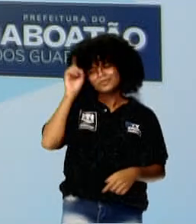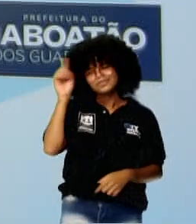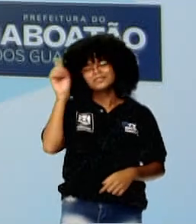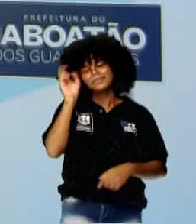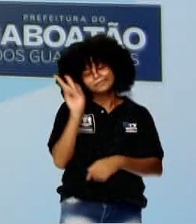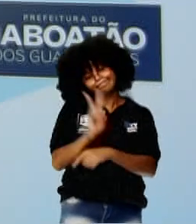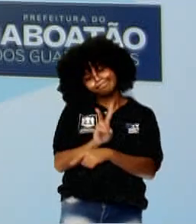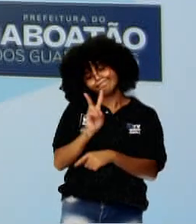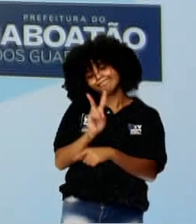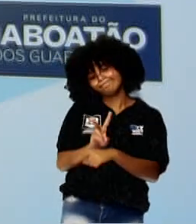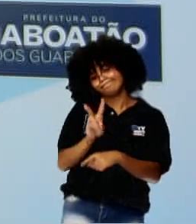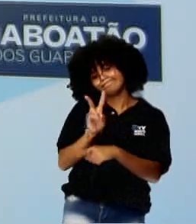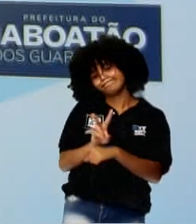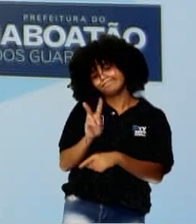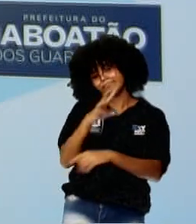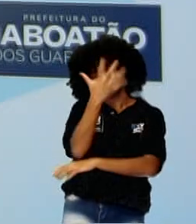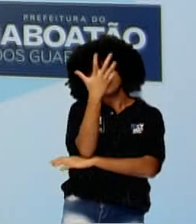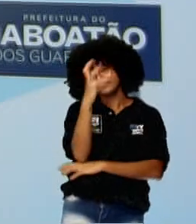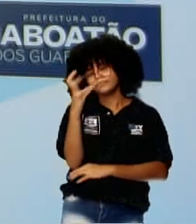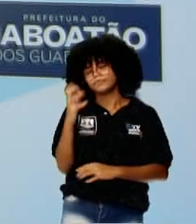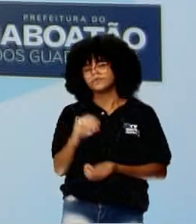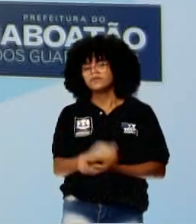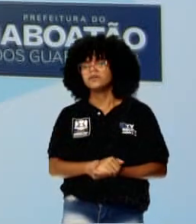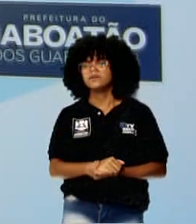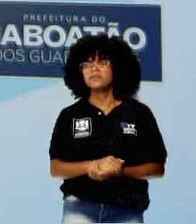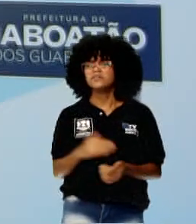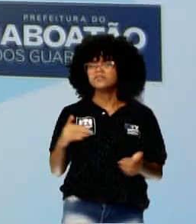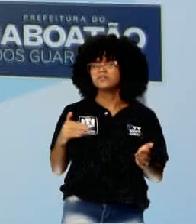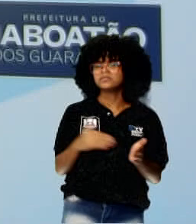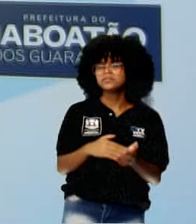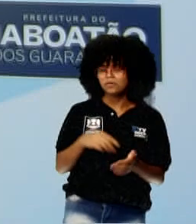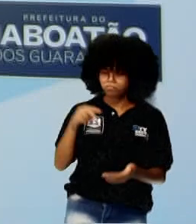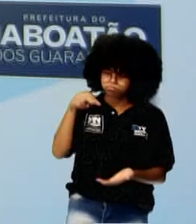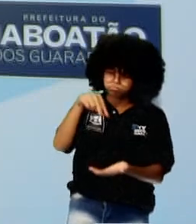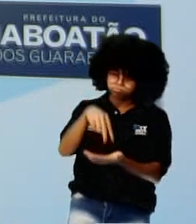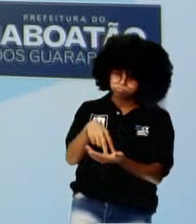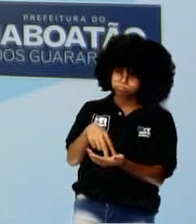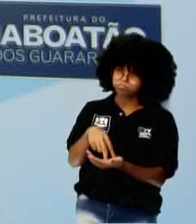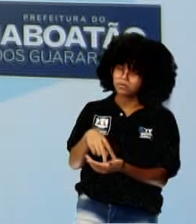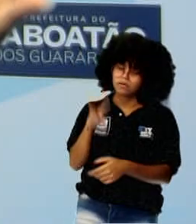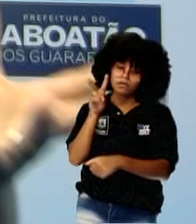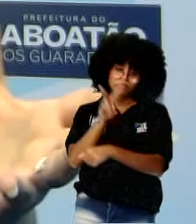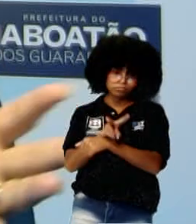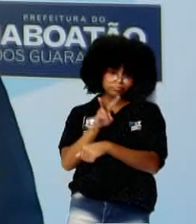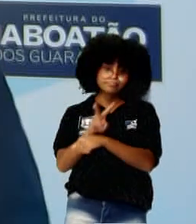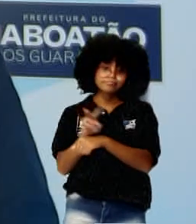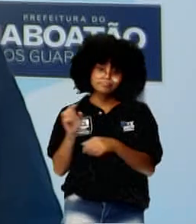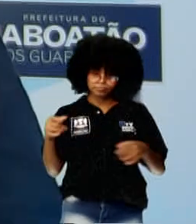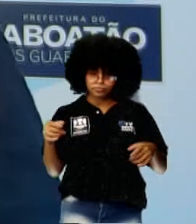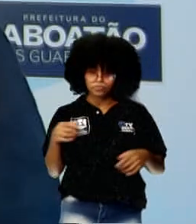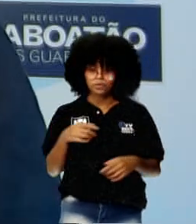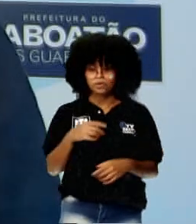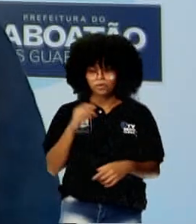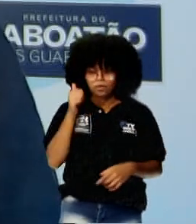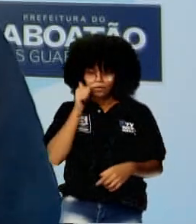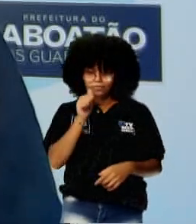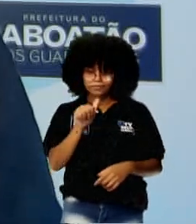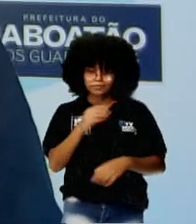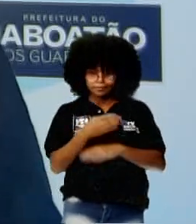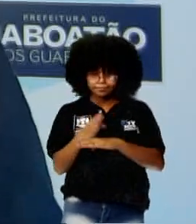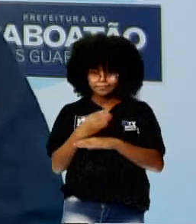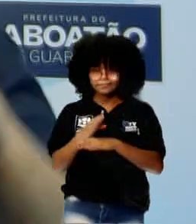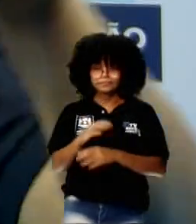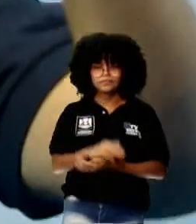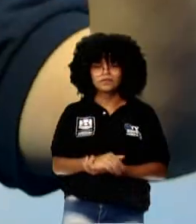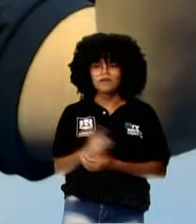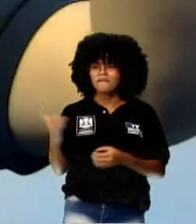floresta. Até que um dia, um deles estava lá, velando o corpo da menina, quando